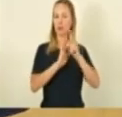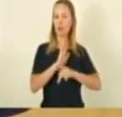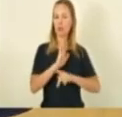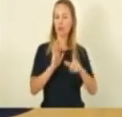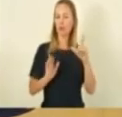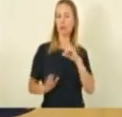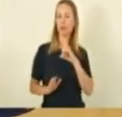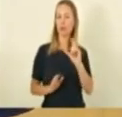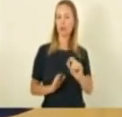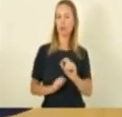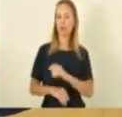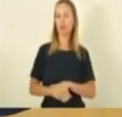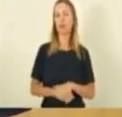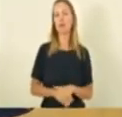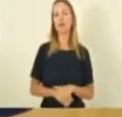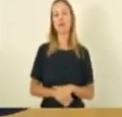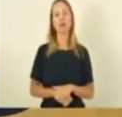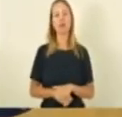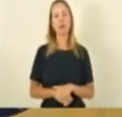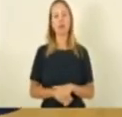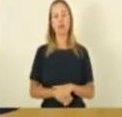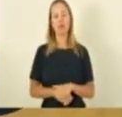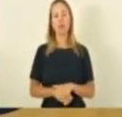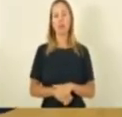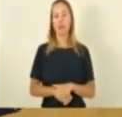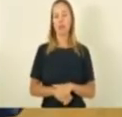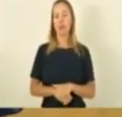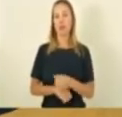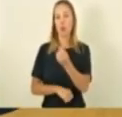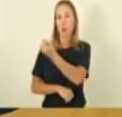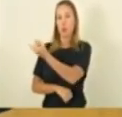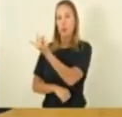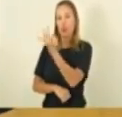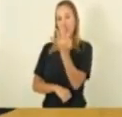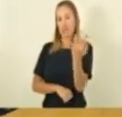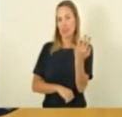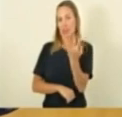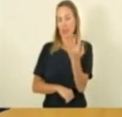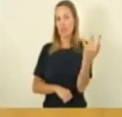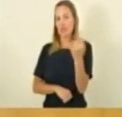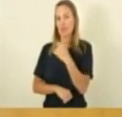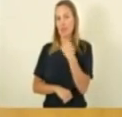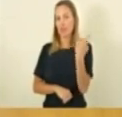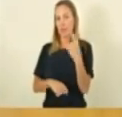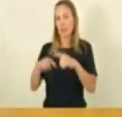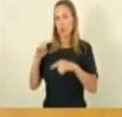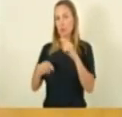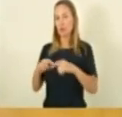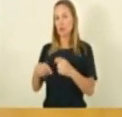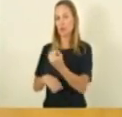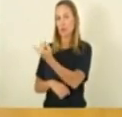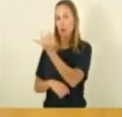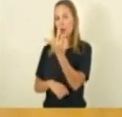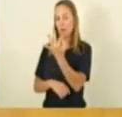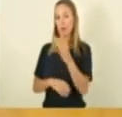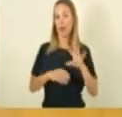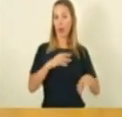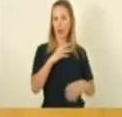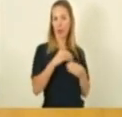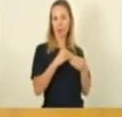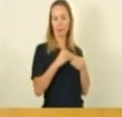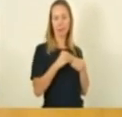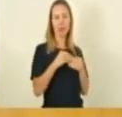traz que em igual quantidade ao número que está vencido na prateleira. A emenda do deputado